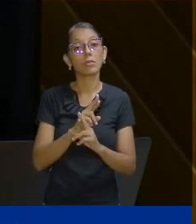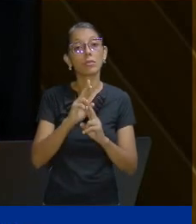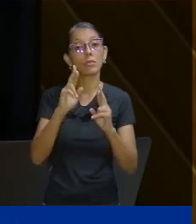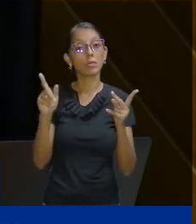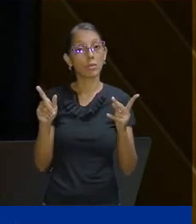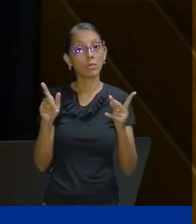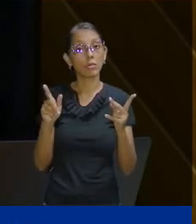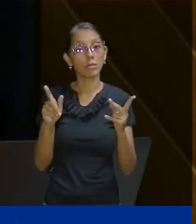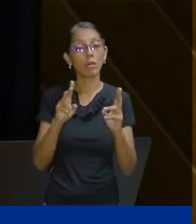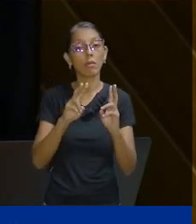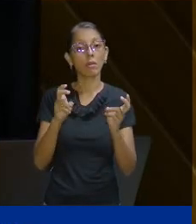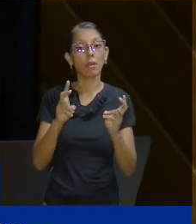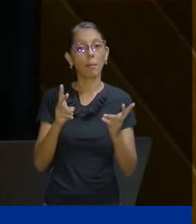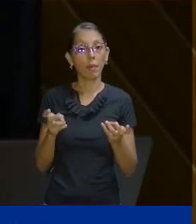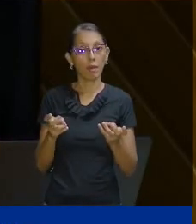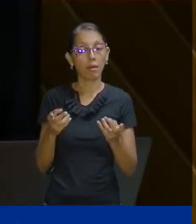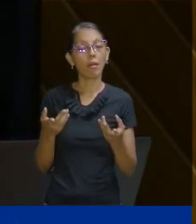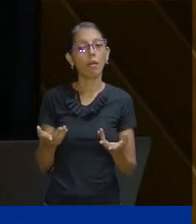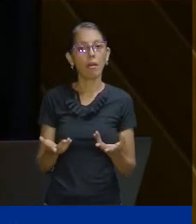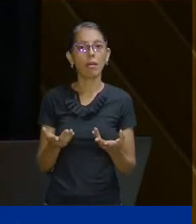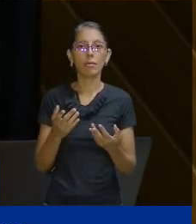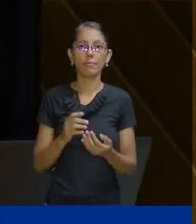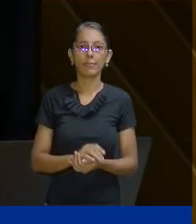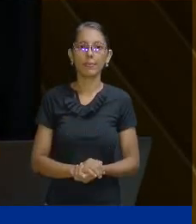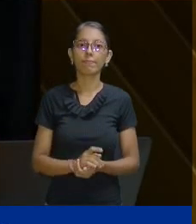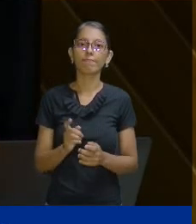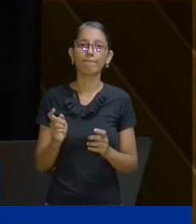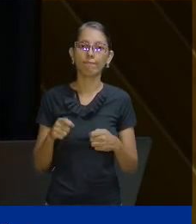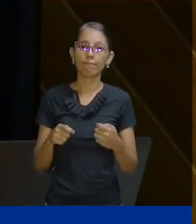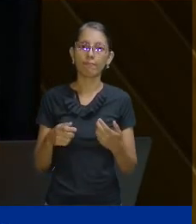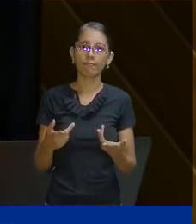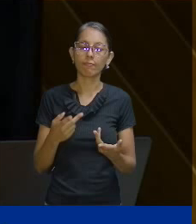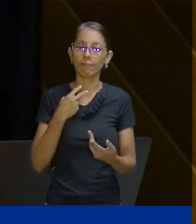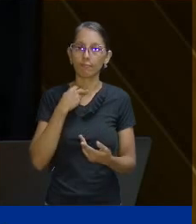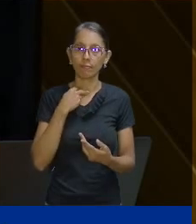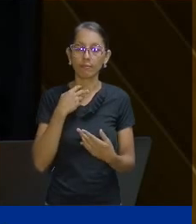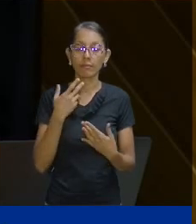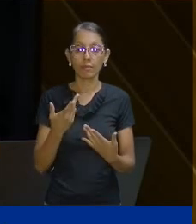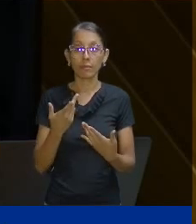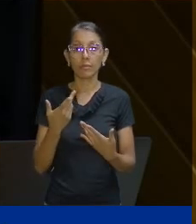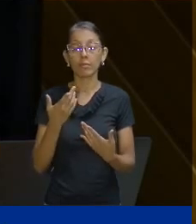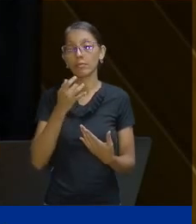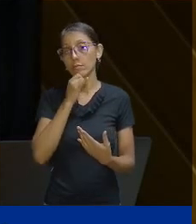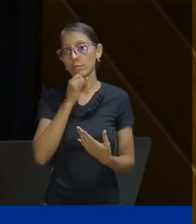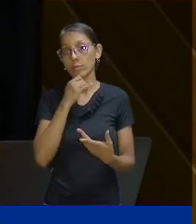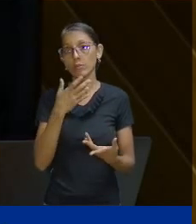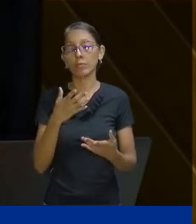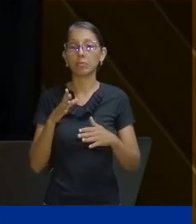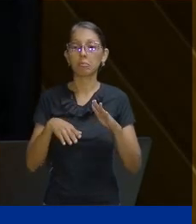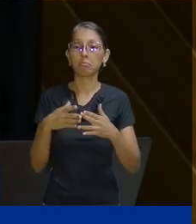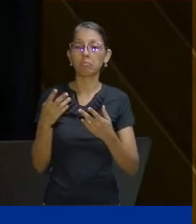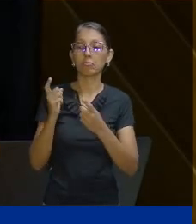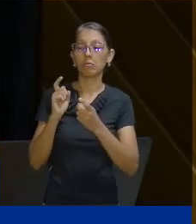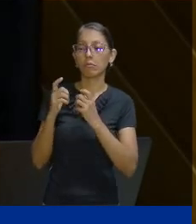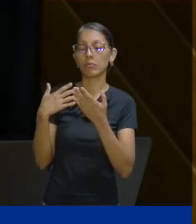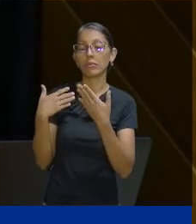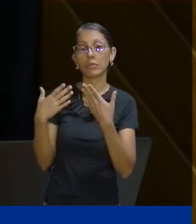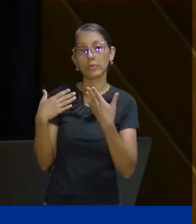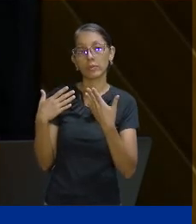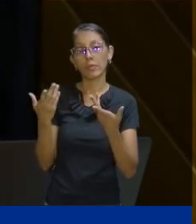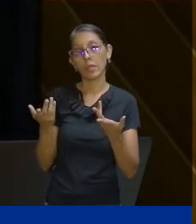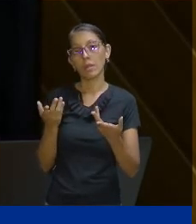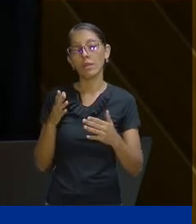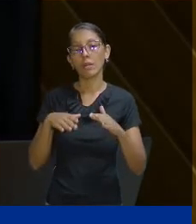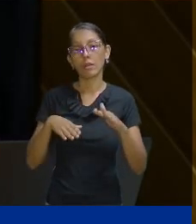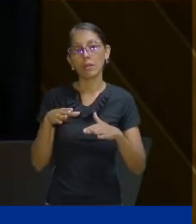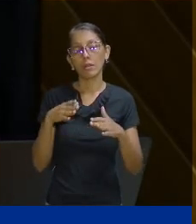pode imaginar muitas falas. Em muitas entrevistas, uma pessoa fala uma coisa, normalmente na política, se tirar